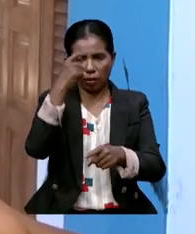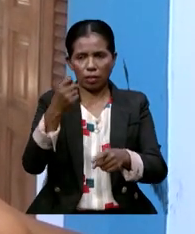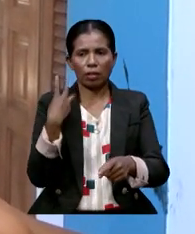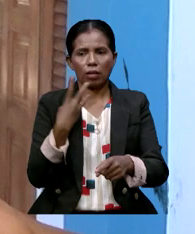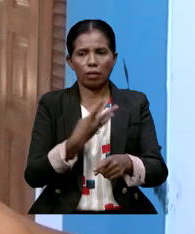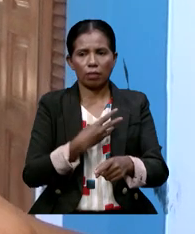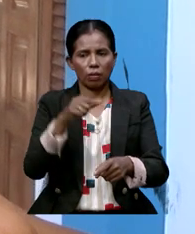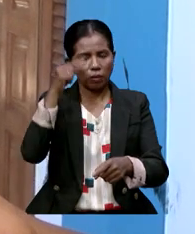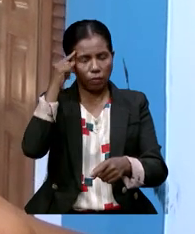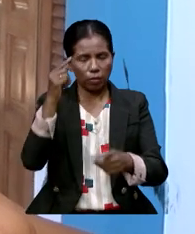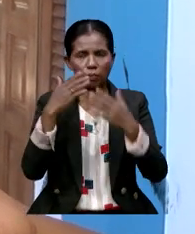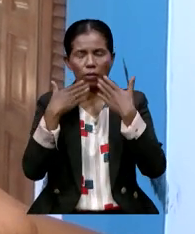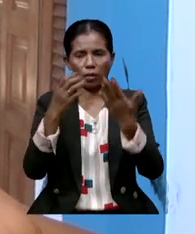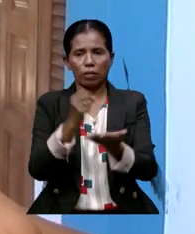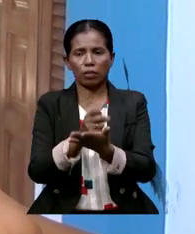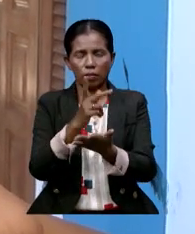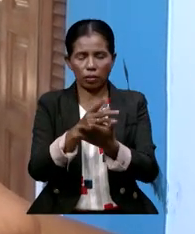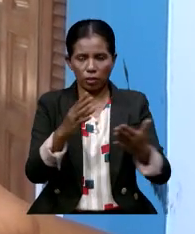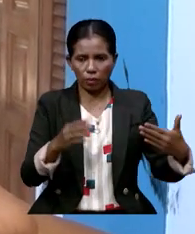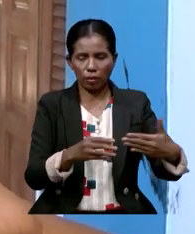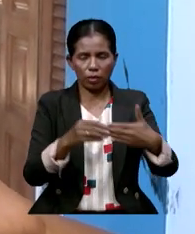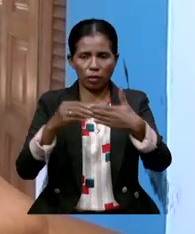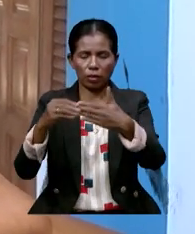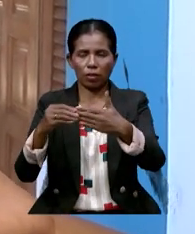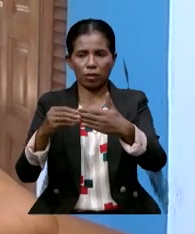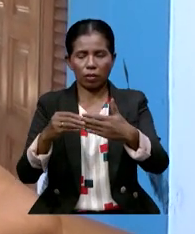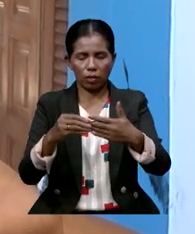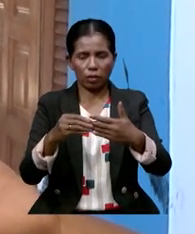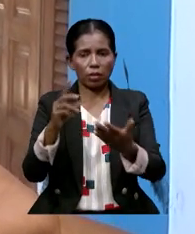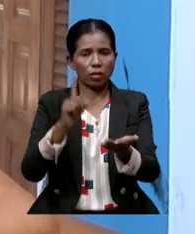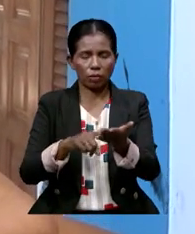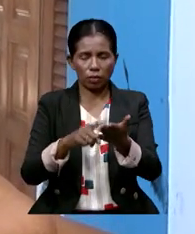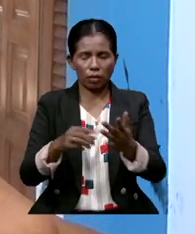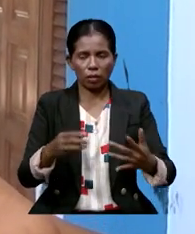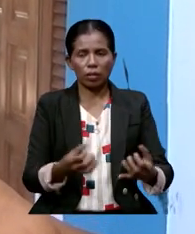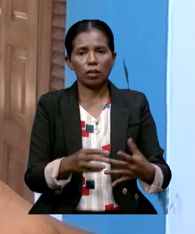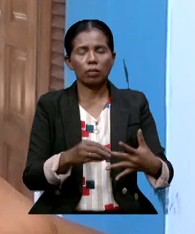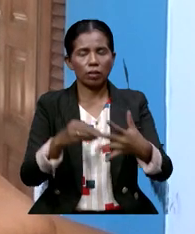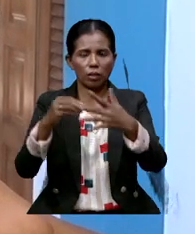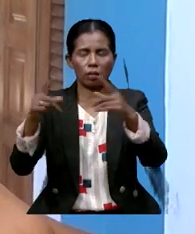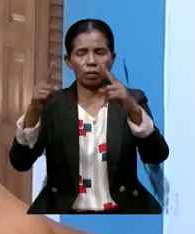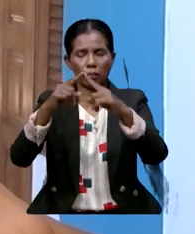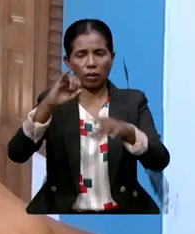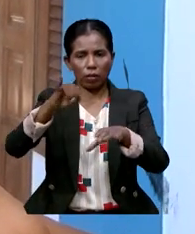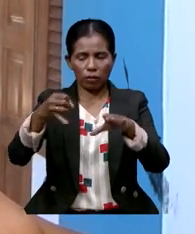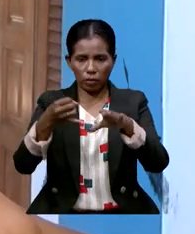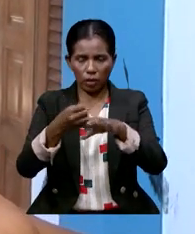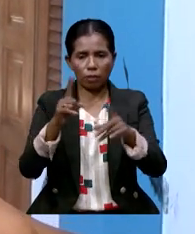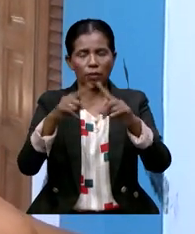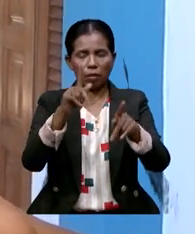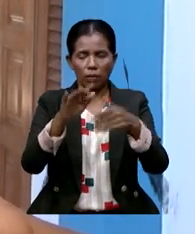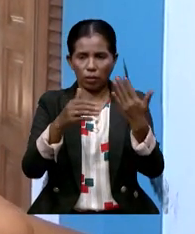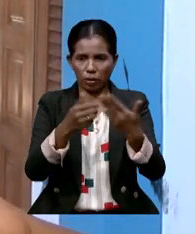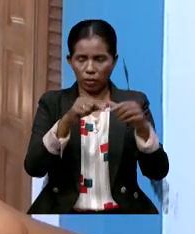quero agradecer a segunda semana que ele organiza sessão específica e dano, o tópico específico para inclusão social. Com relação com a